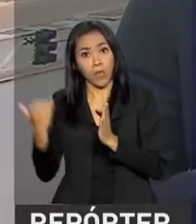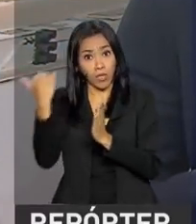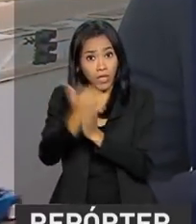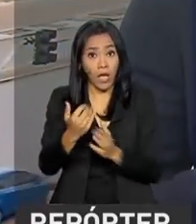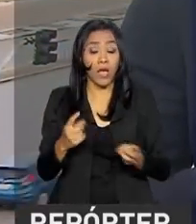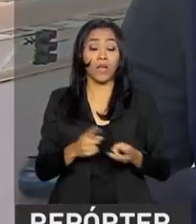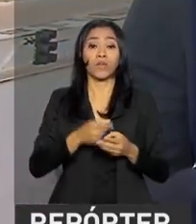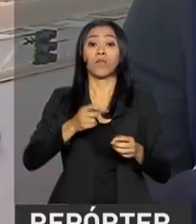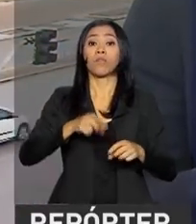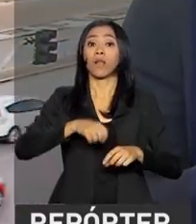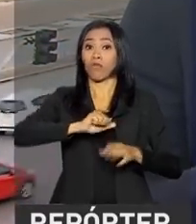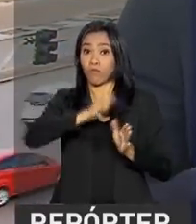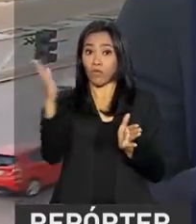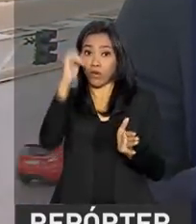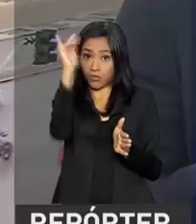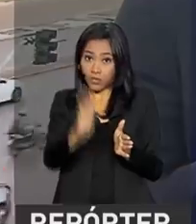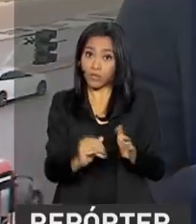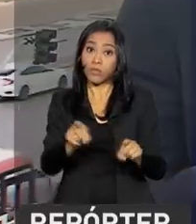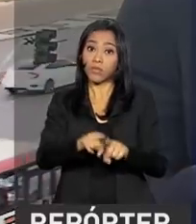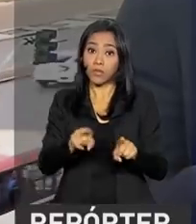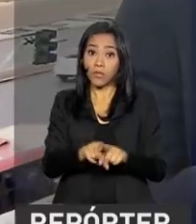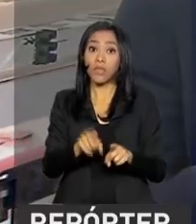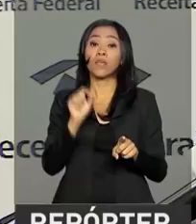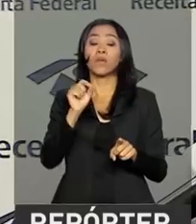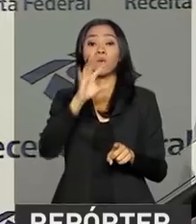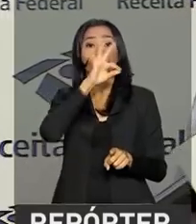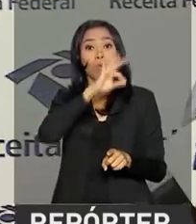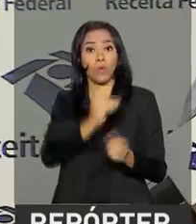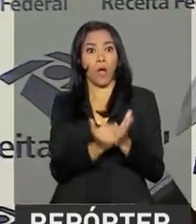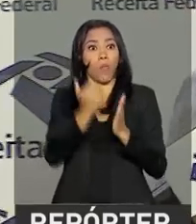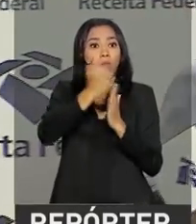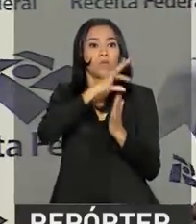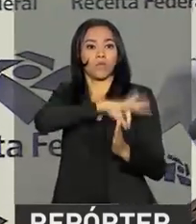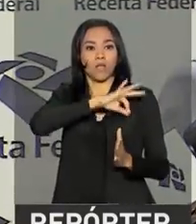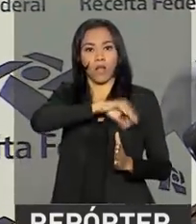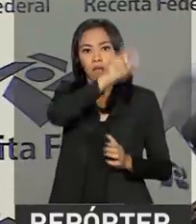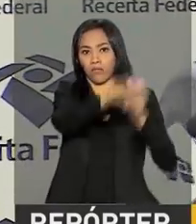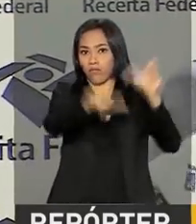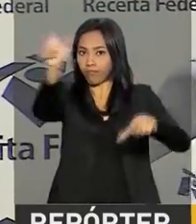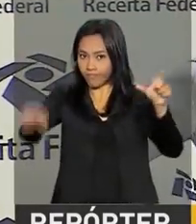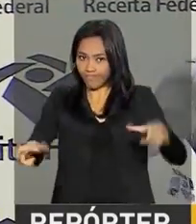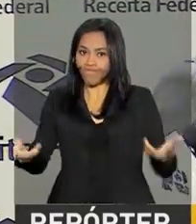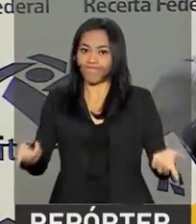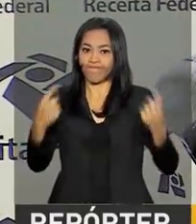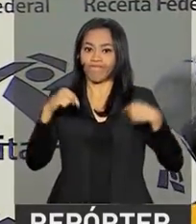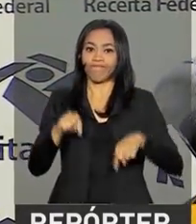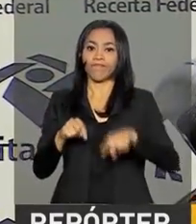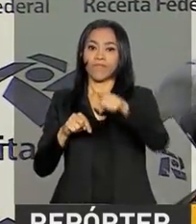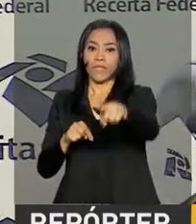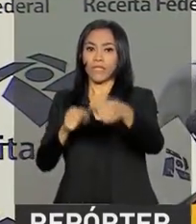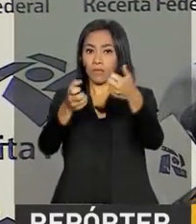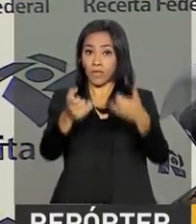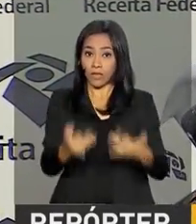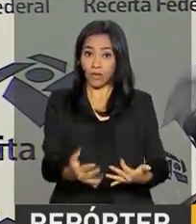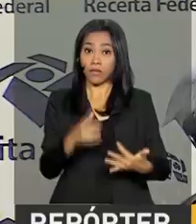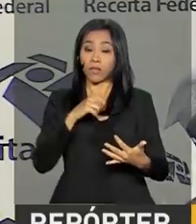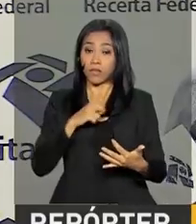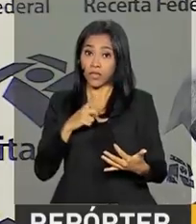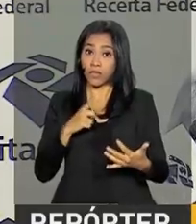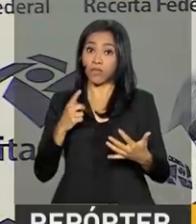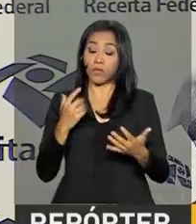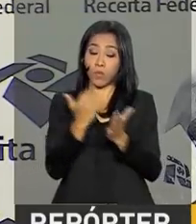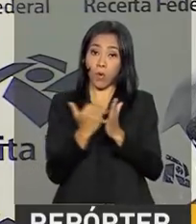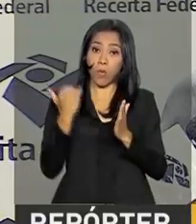importações e também o crescimento da massa salarial nós temos aí a recuperação da atividade econômica que já demonstra a